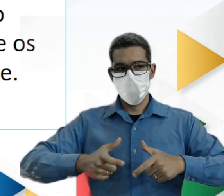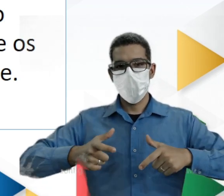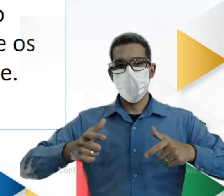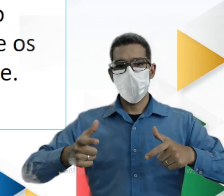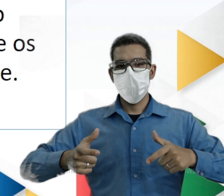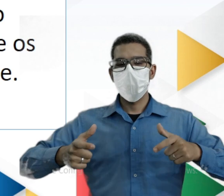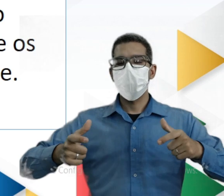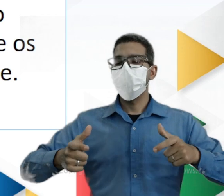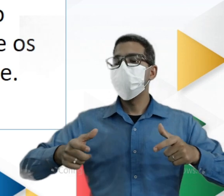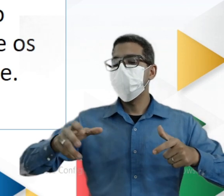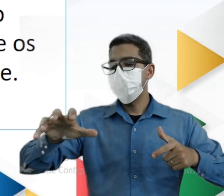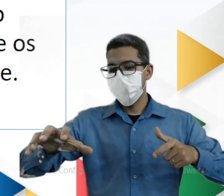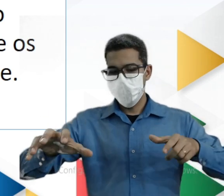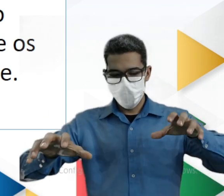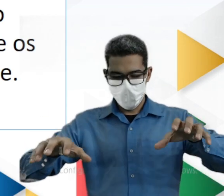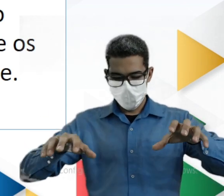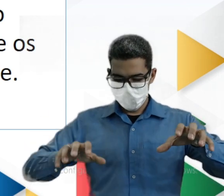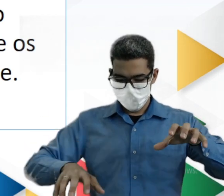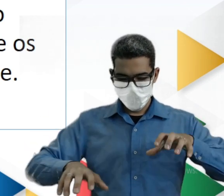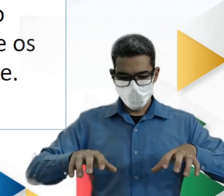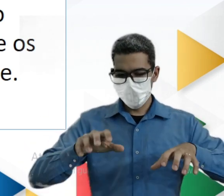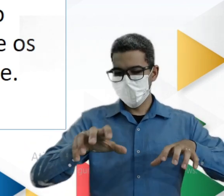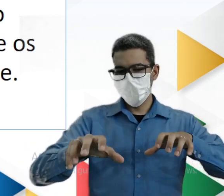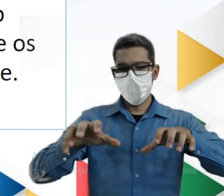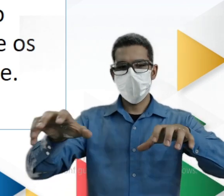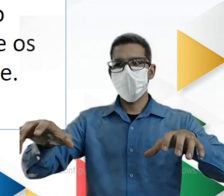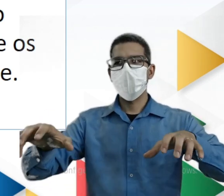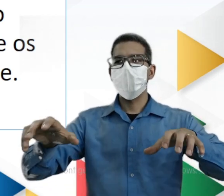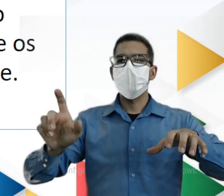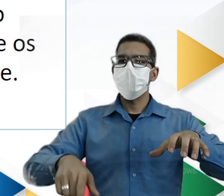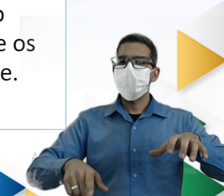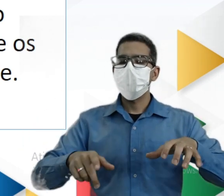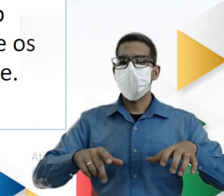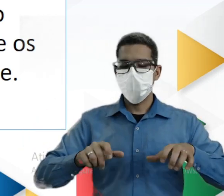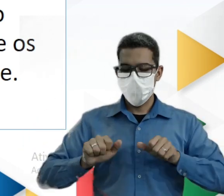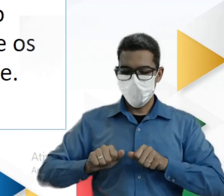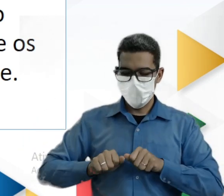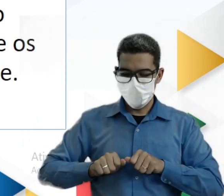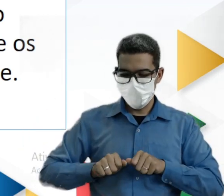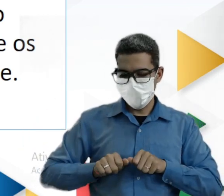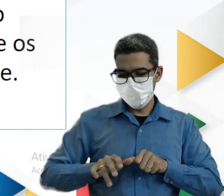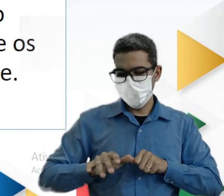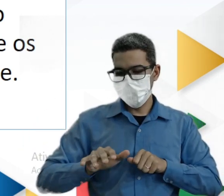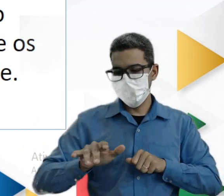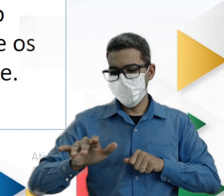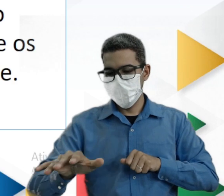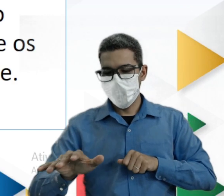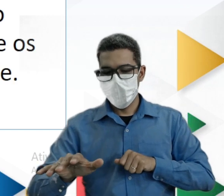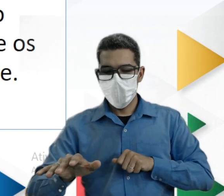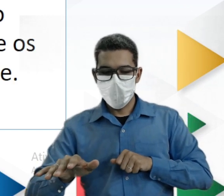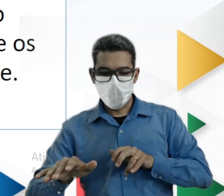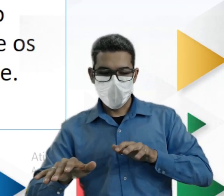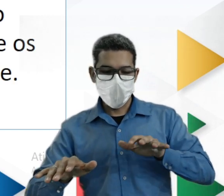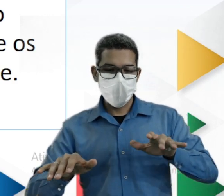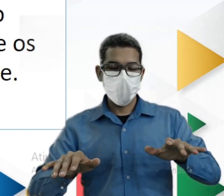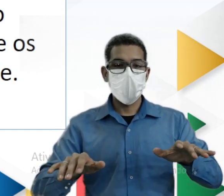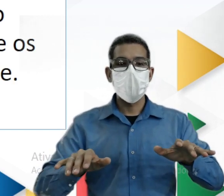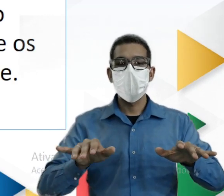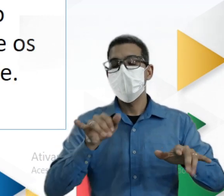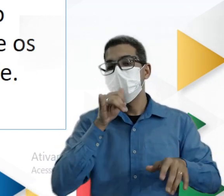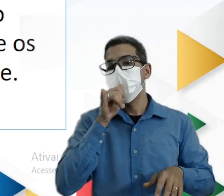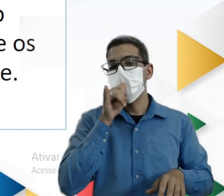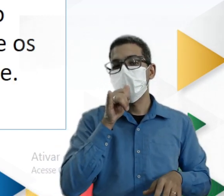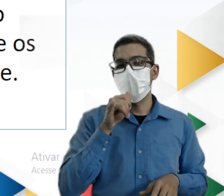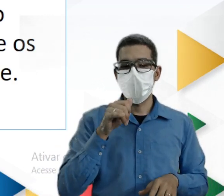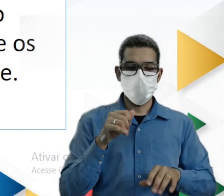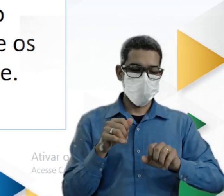uma região para poder povoar outra região, que era, no caso, o norte, né? Tinha pouco. Então, saiu